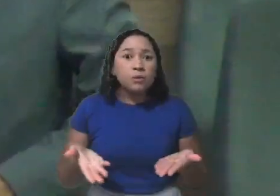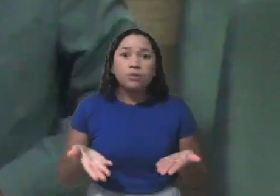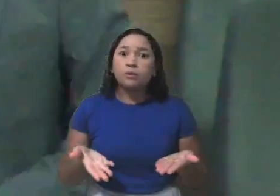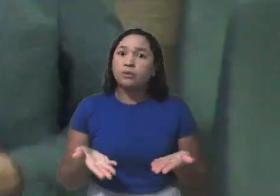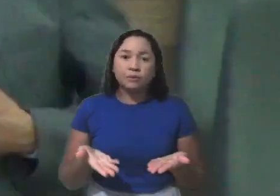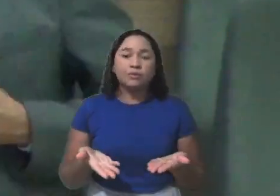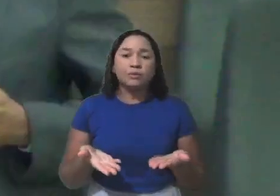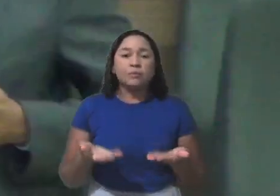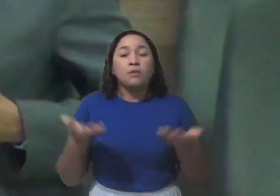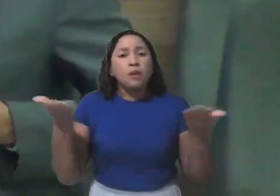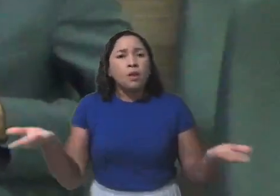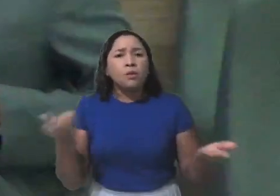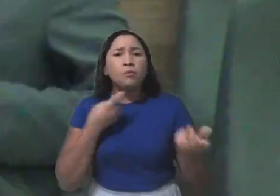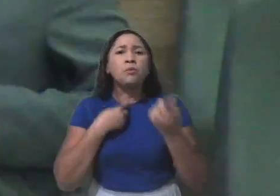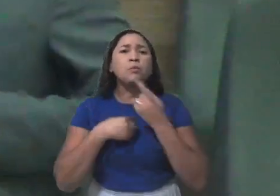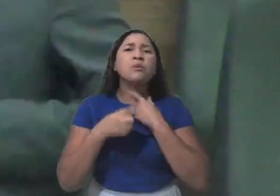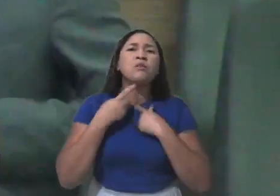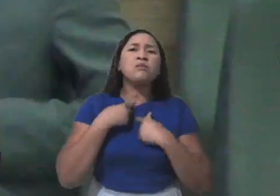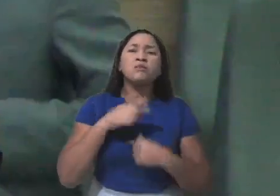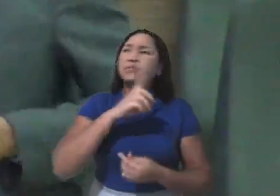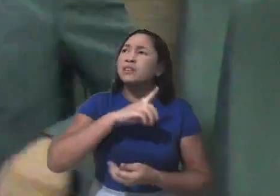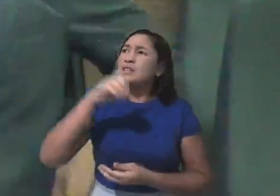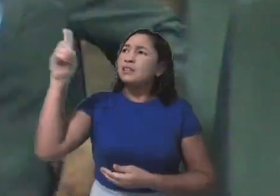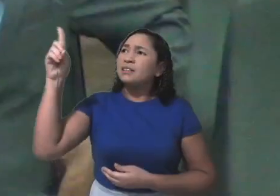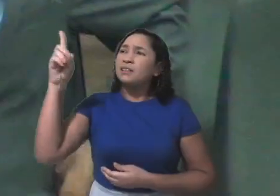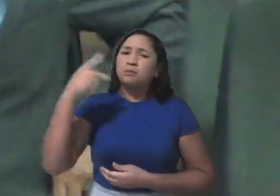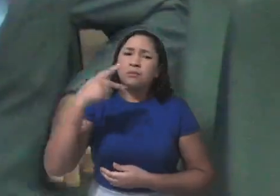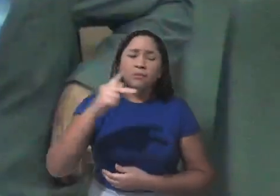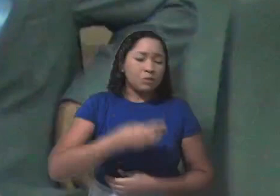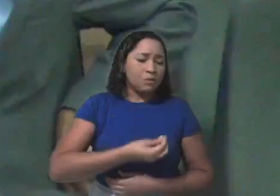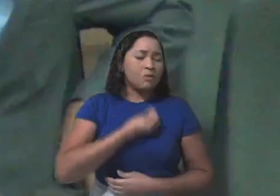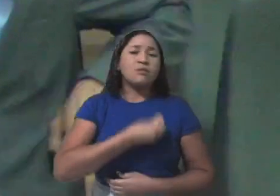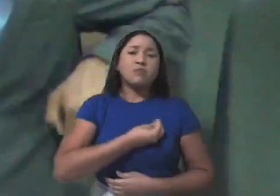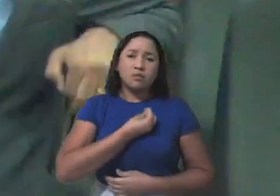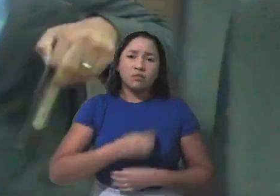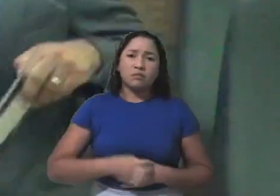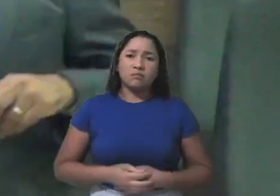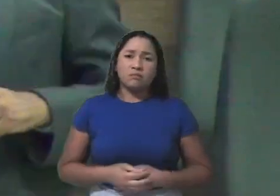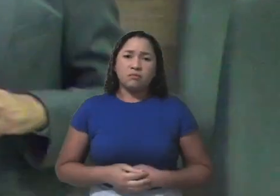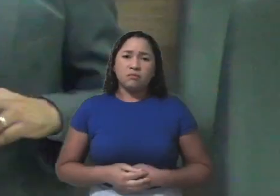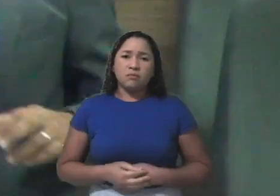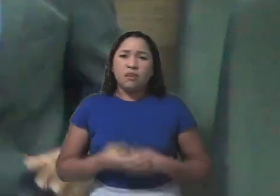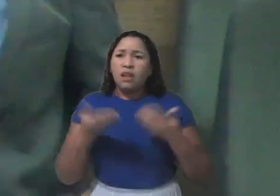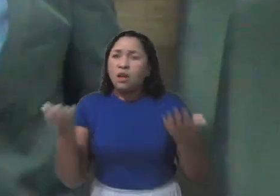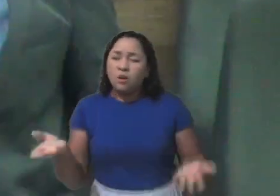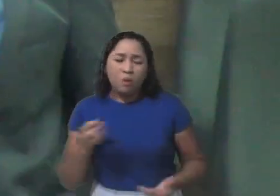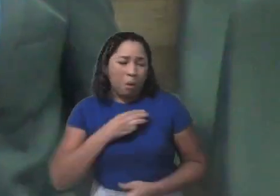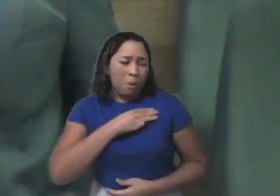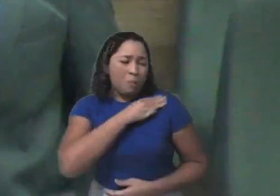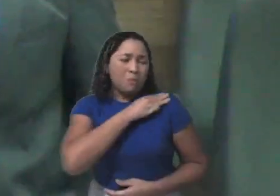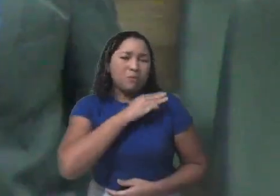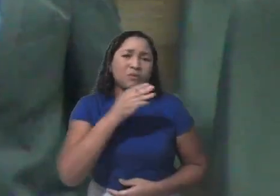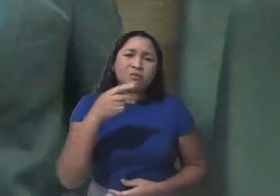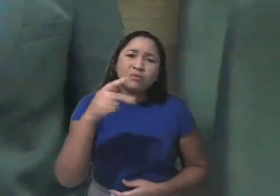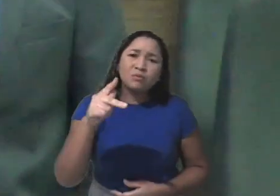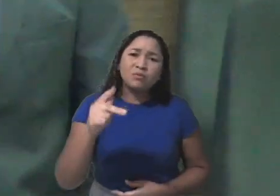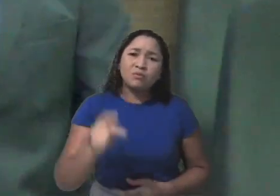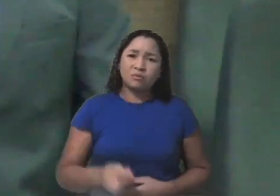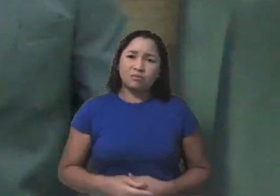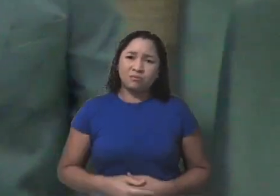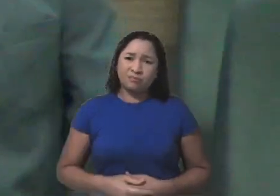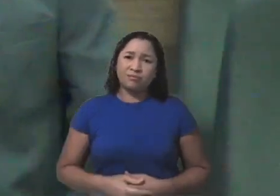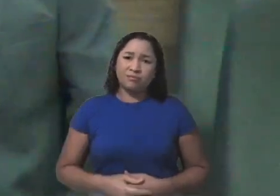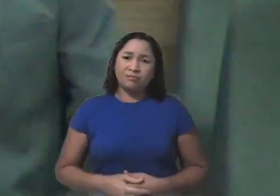é a vontade de Deus para você hoje, qual é a sua missão como cristão, para somente